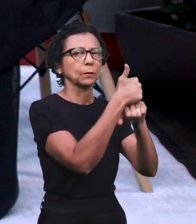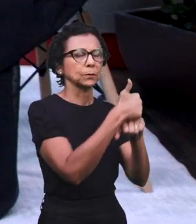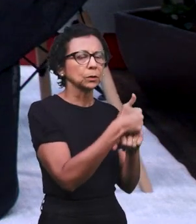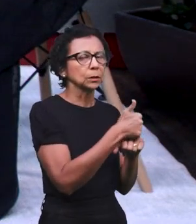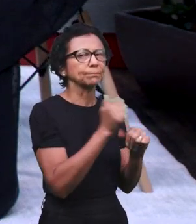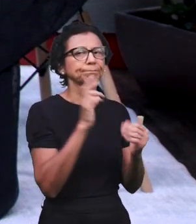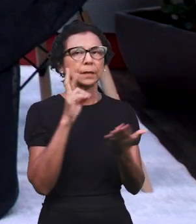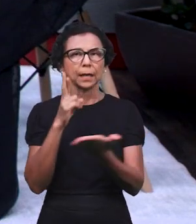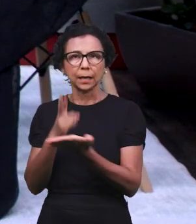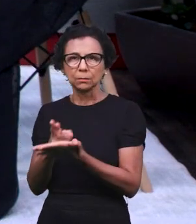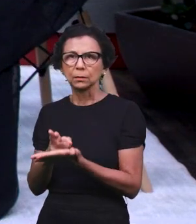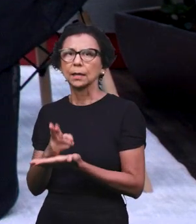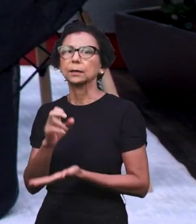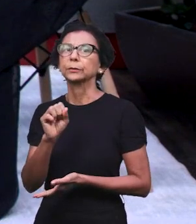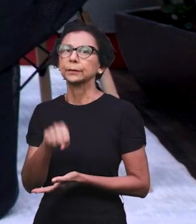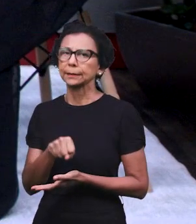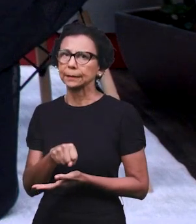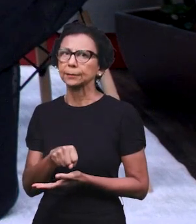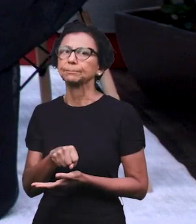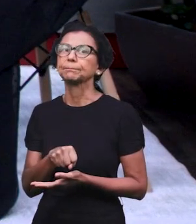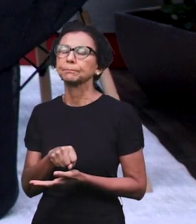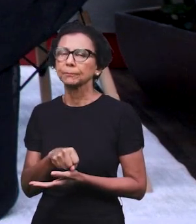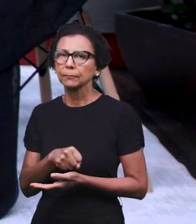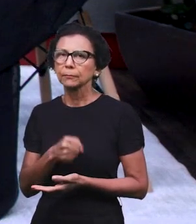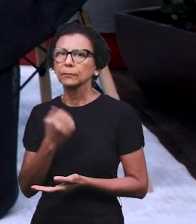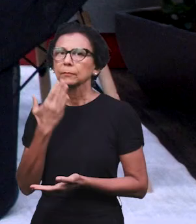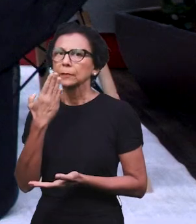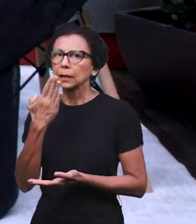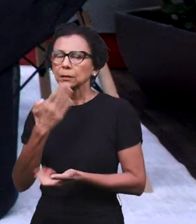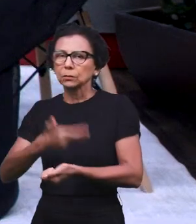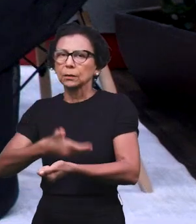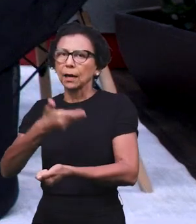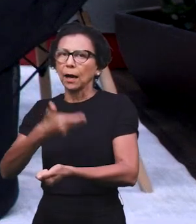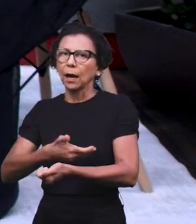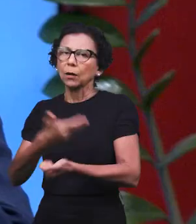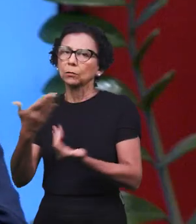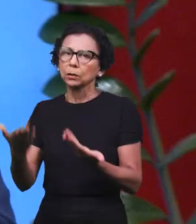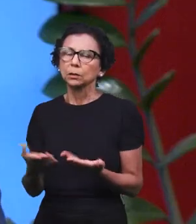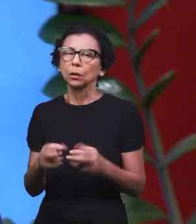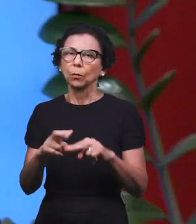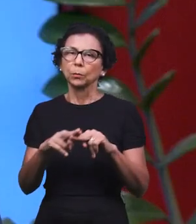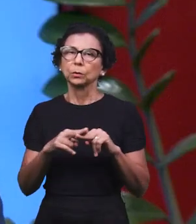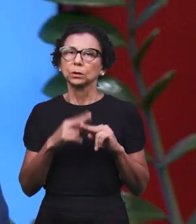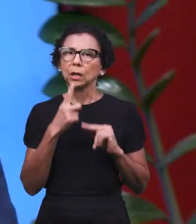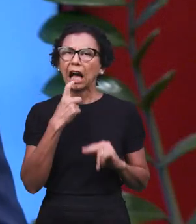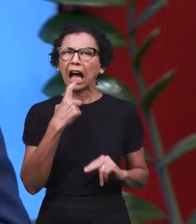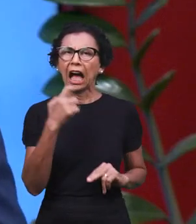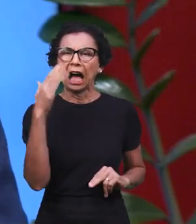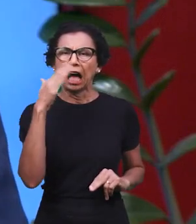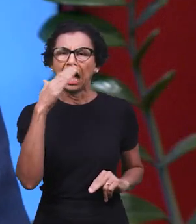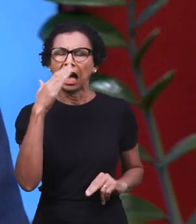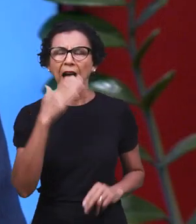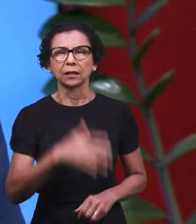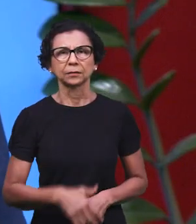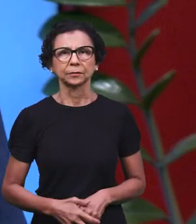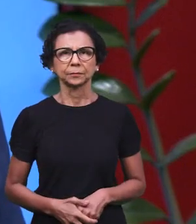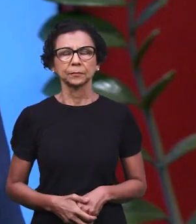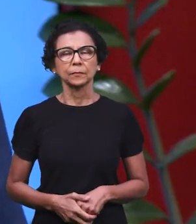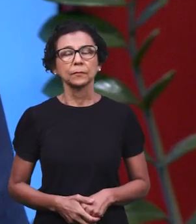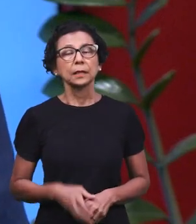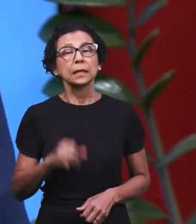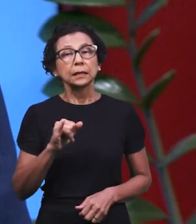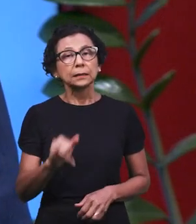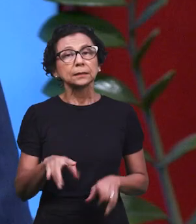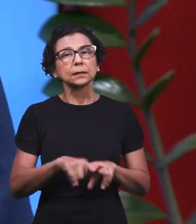algo profissional mesmo. Mas é muito importante você ou alguém, se for falar com você, não fique chateado,